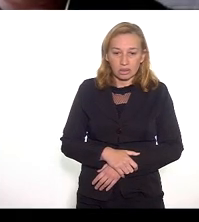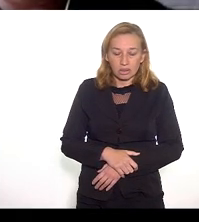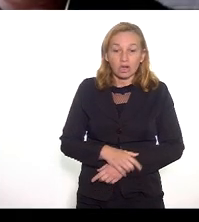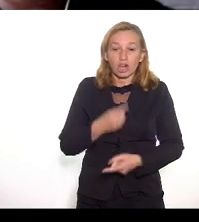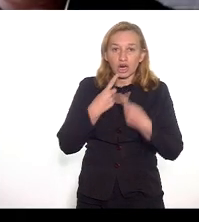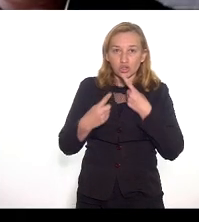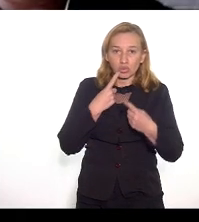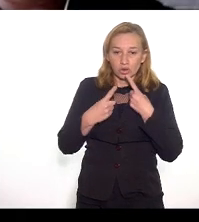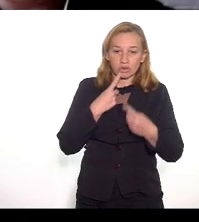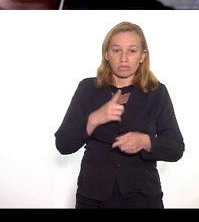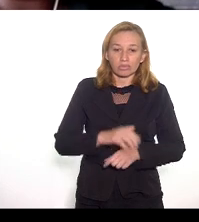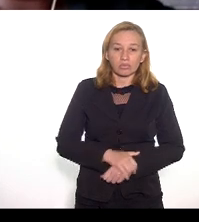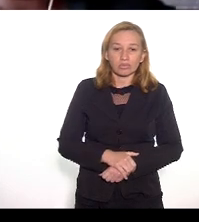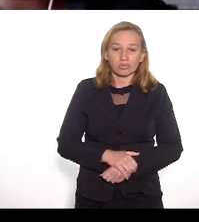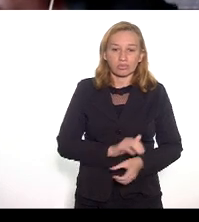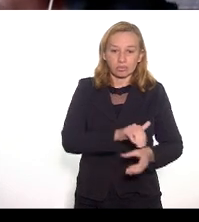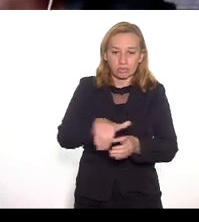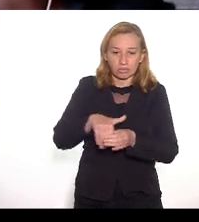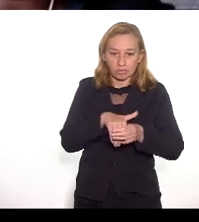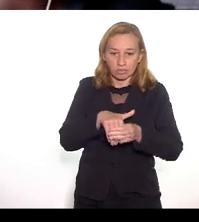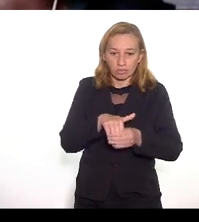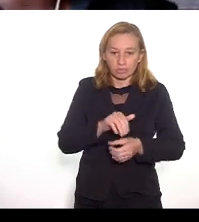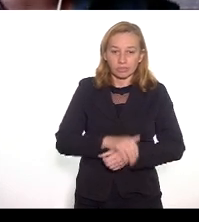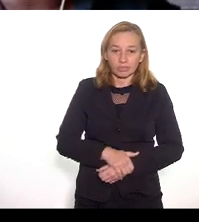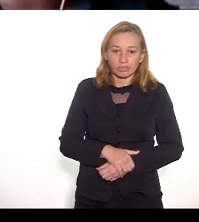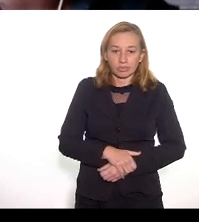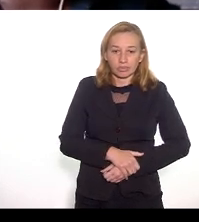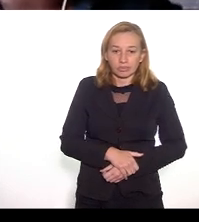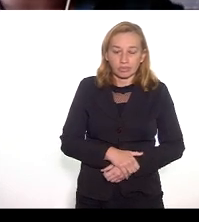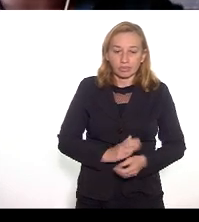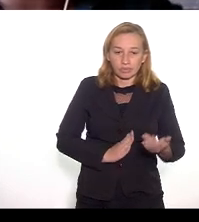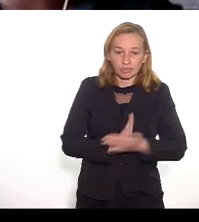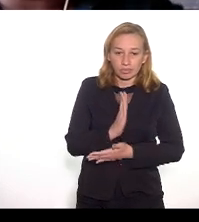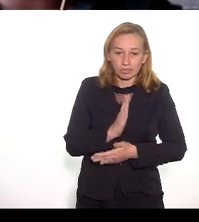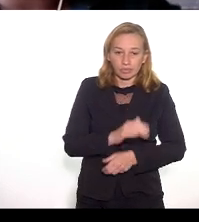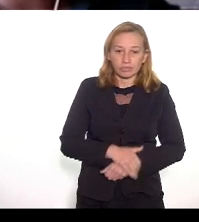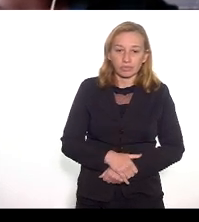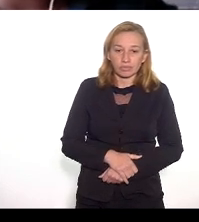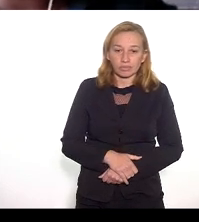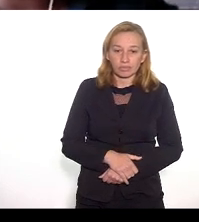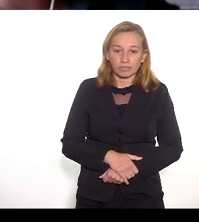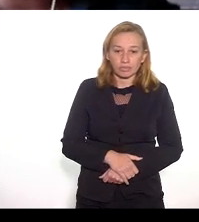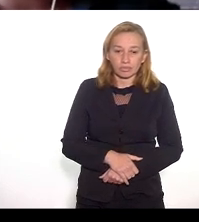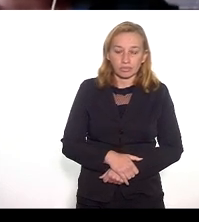Em discussão, em votação, aprovado.